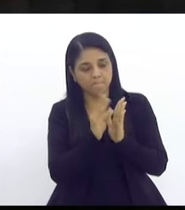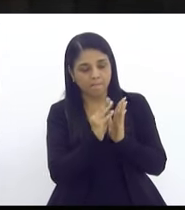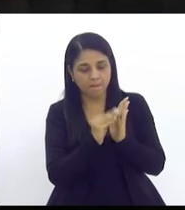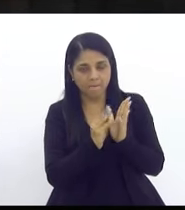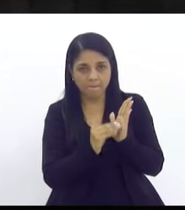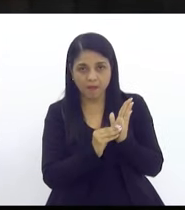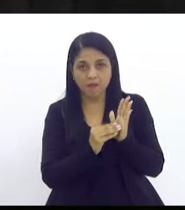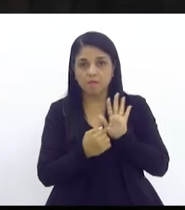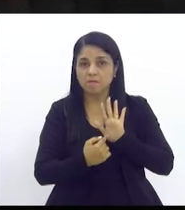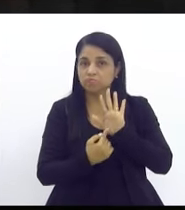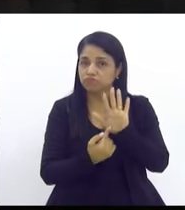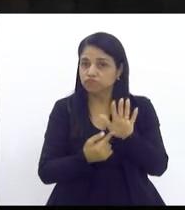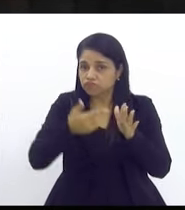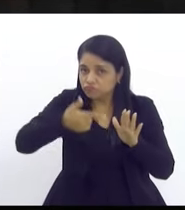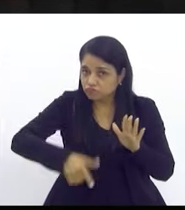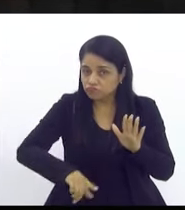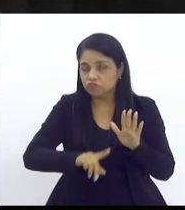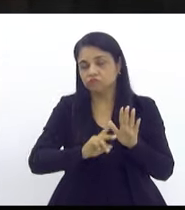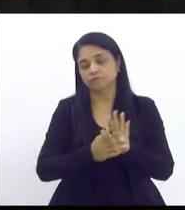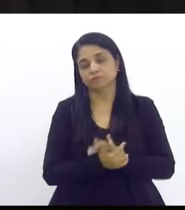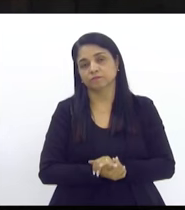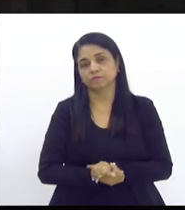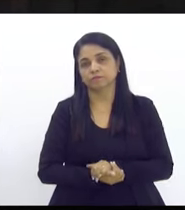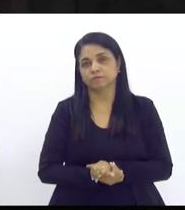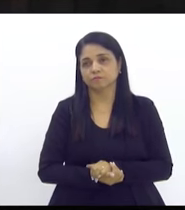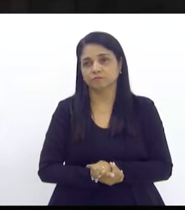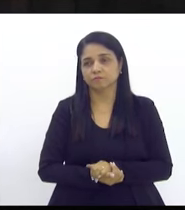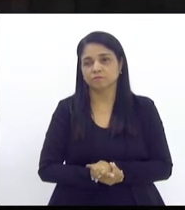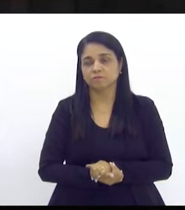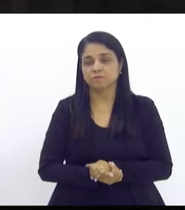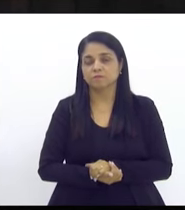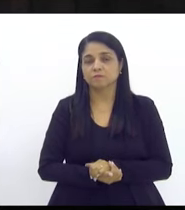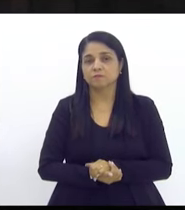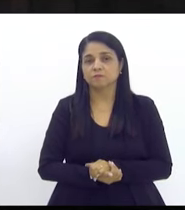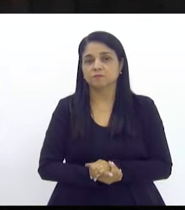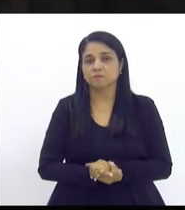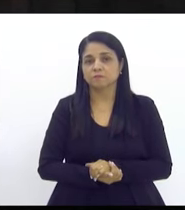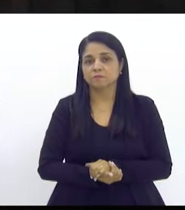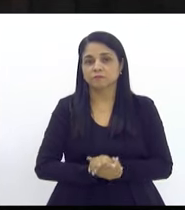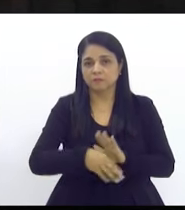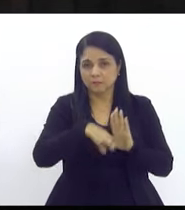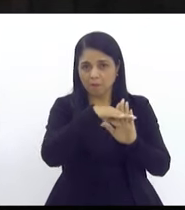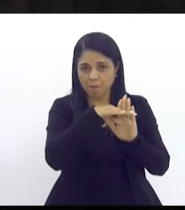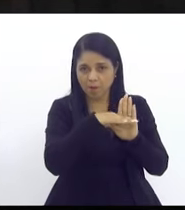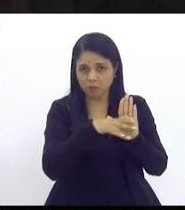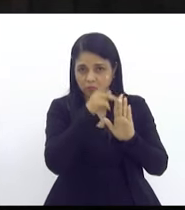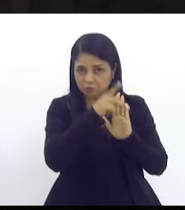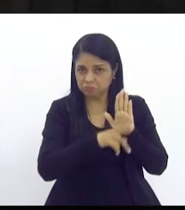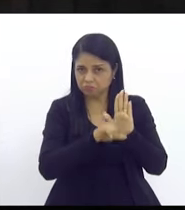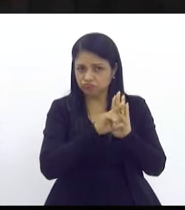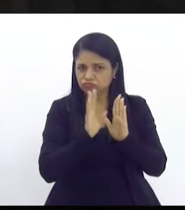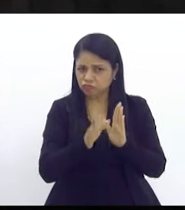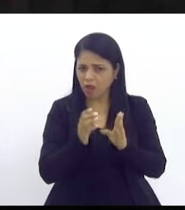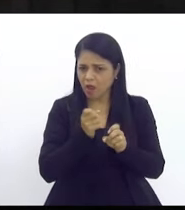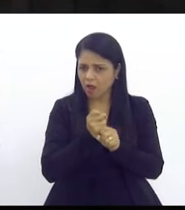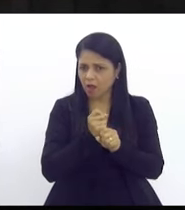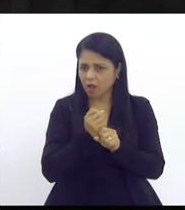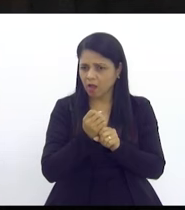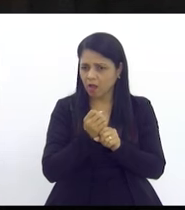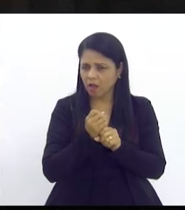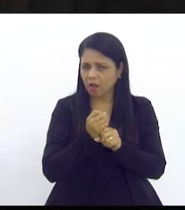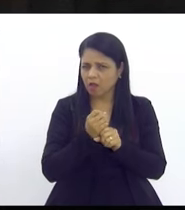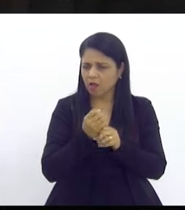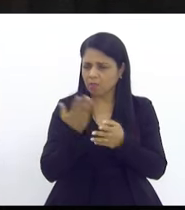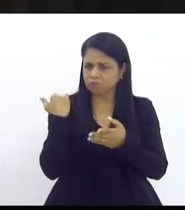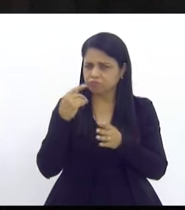o reapresentamos. E o reapresentamos faz muito tempo, não foi agora em cima